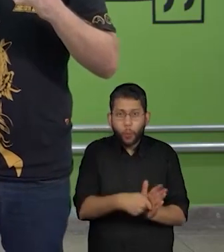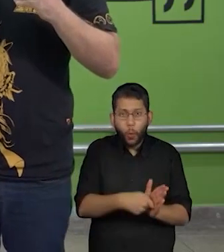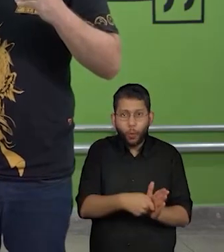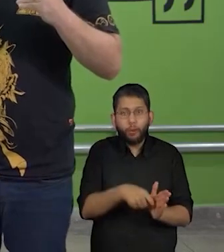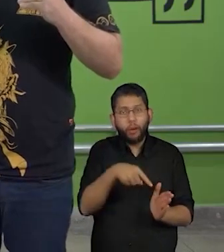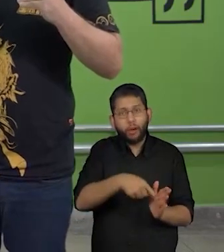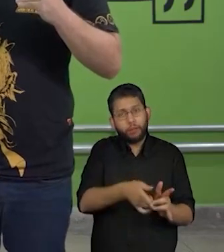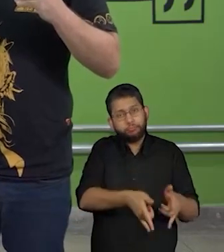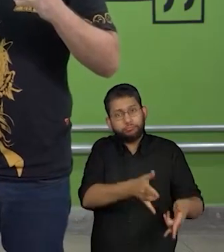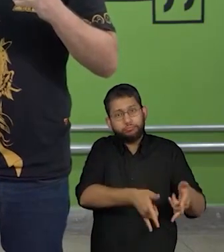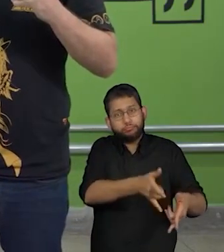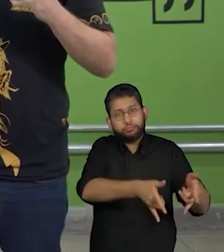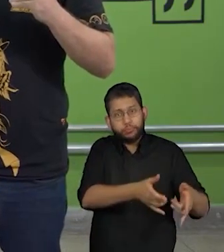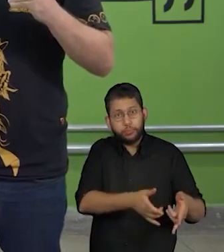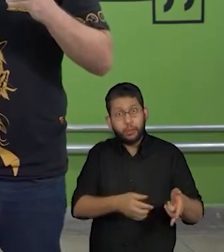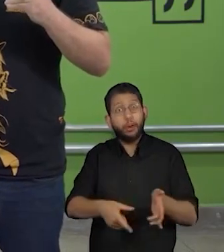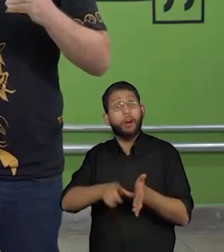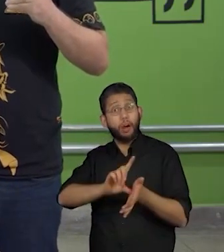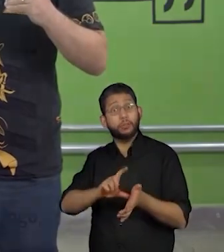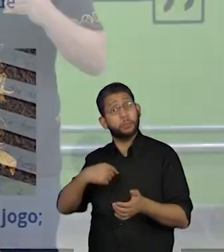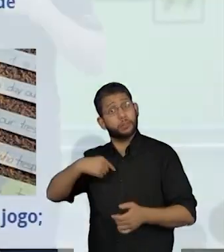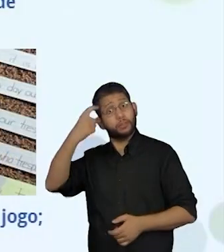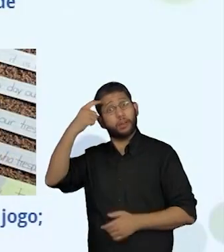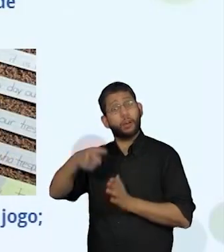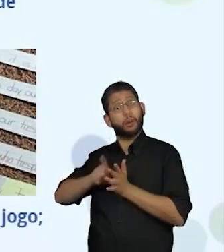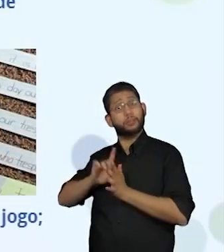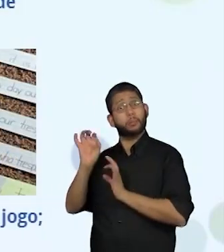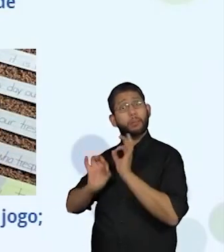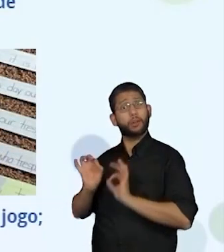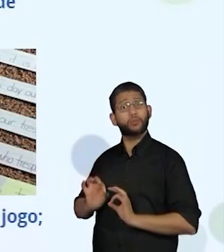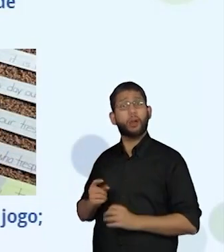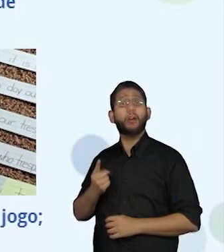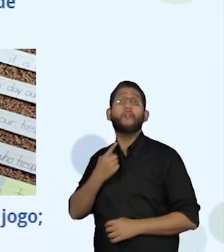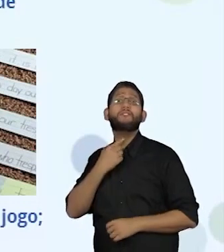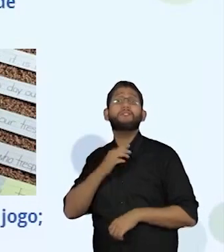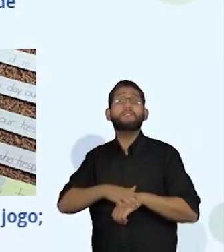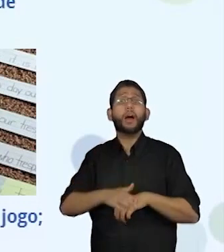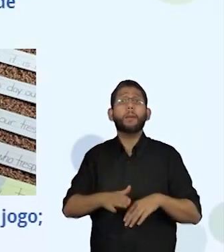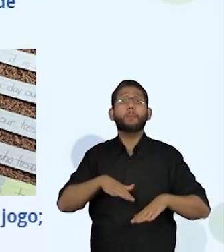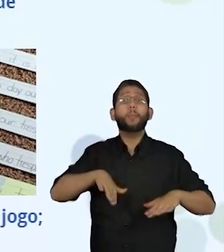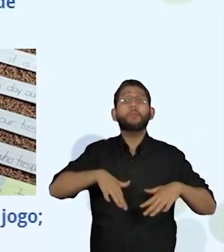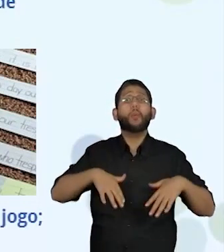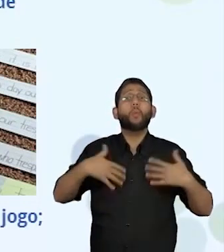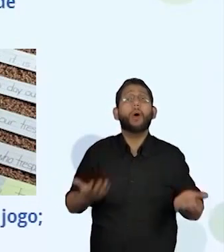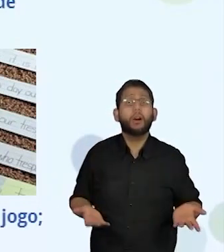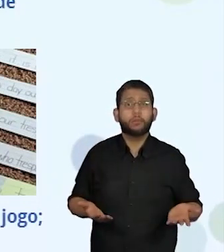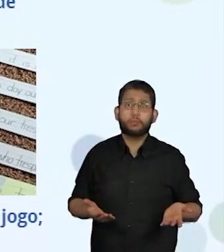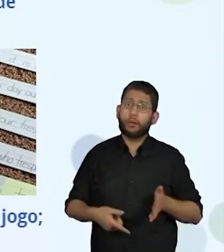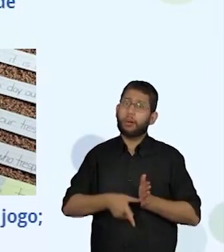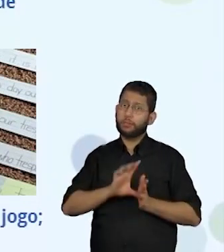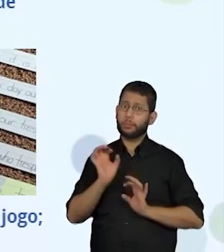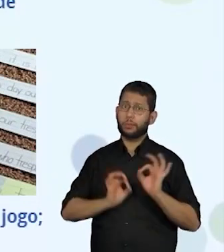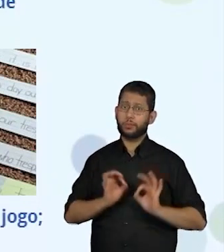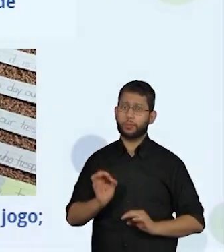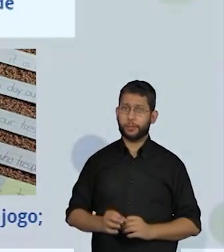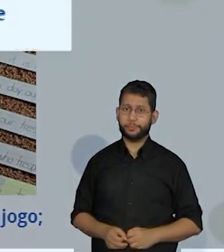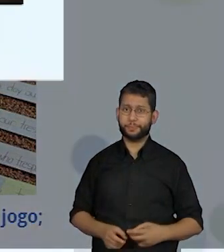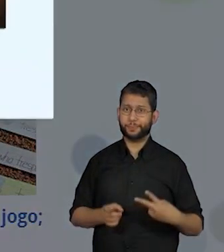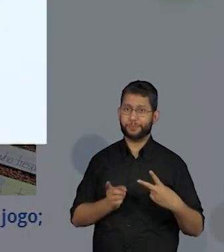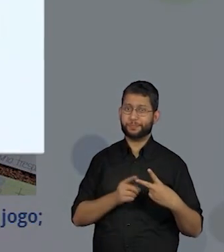então, planejar, pensar antecipadamente. Outra relação interessante que nós podemos fazer é